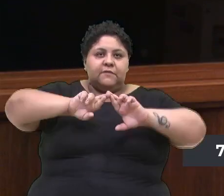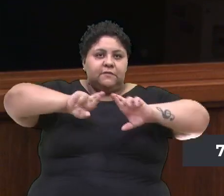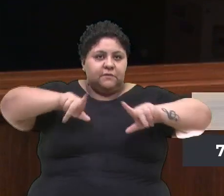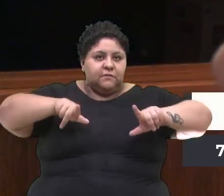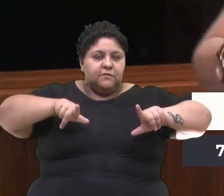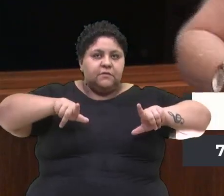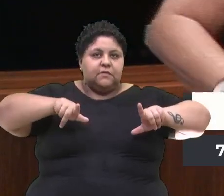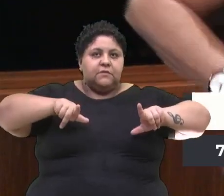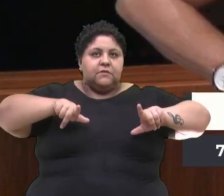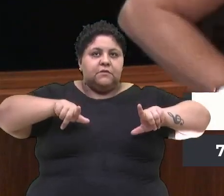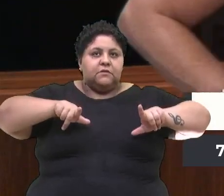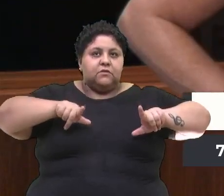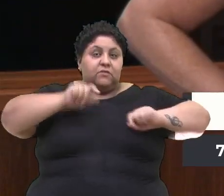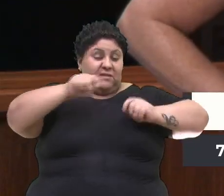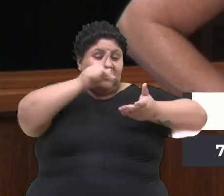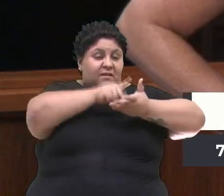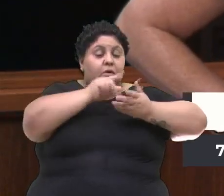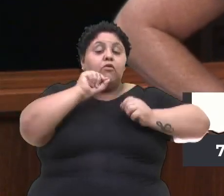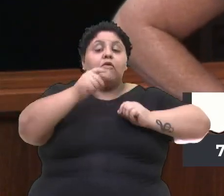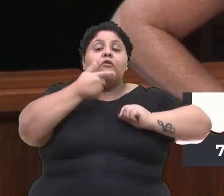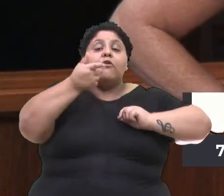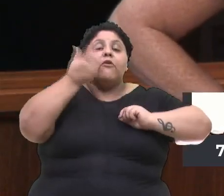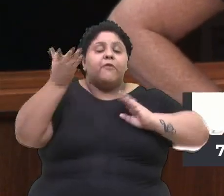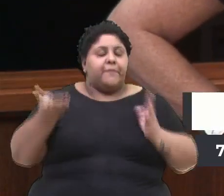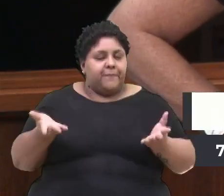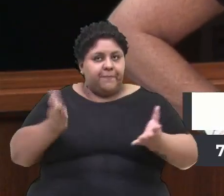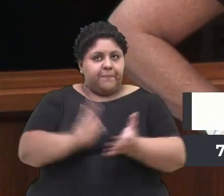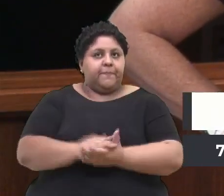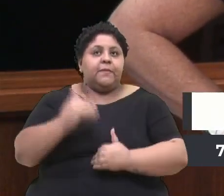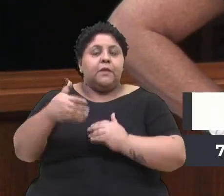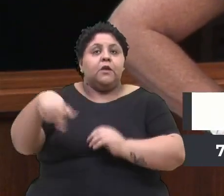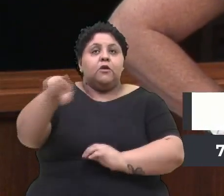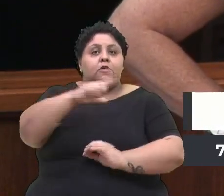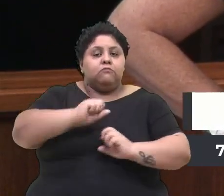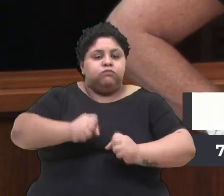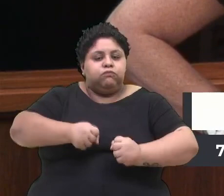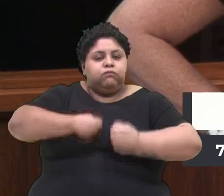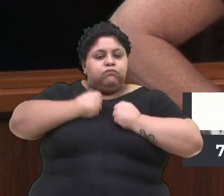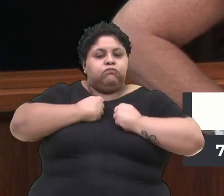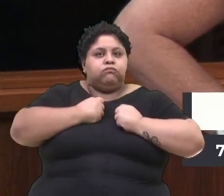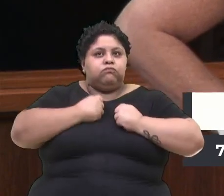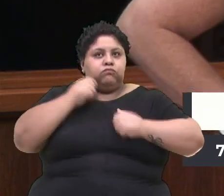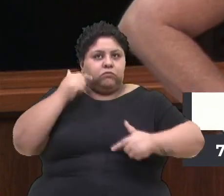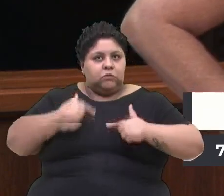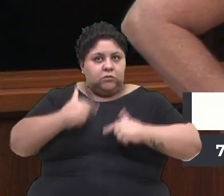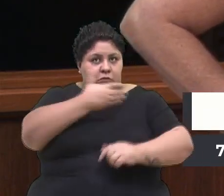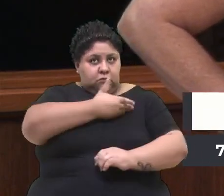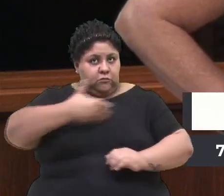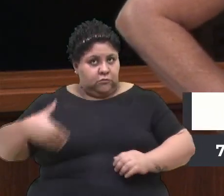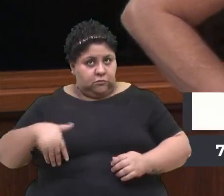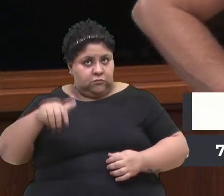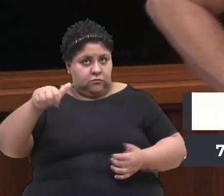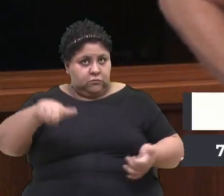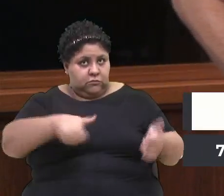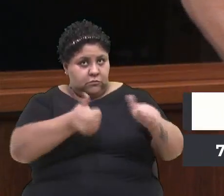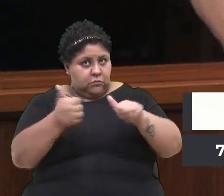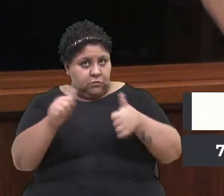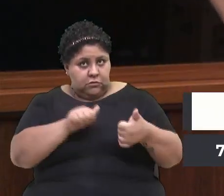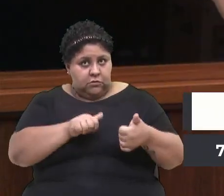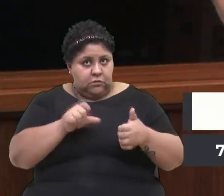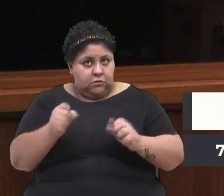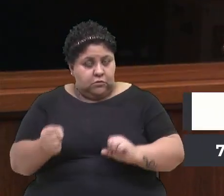da realidade. O que eu quero dizer com isso? Quando nós defendemos o serviço público de qualidade e o